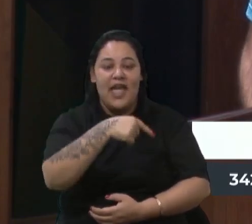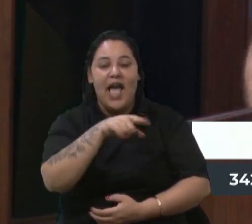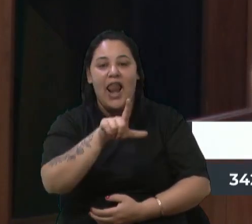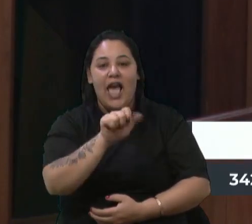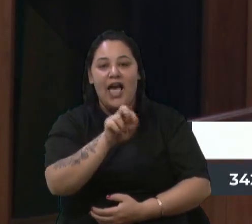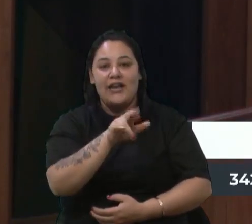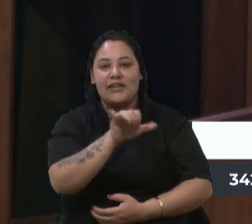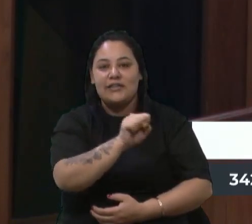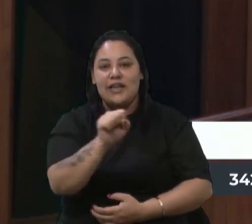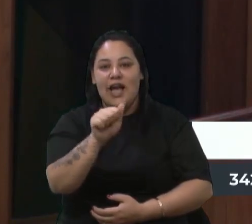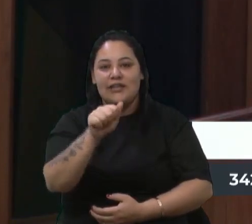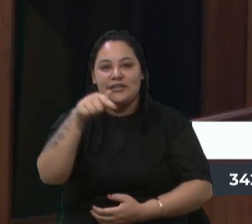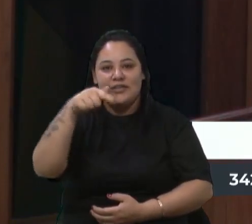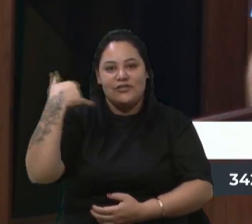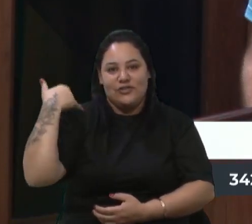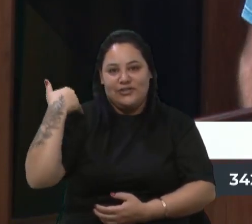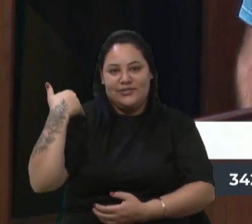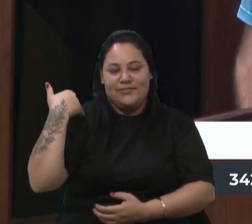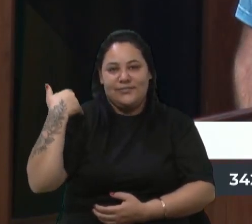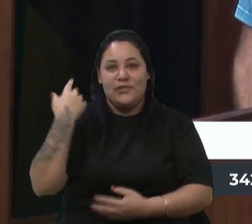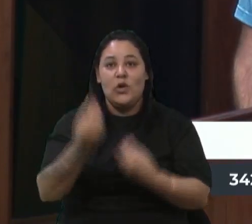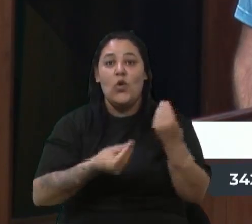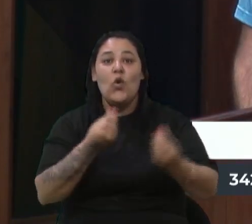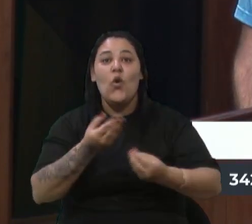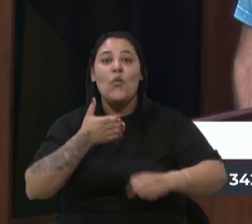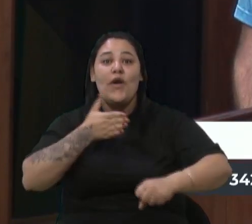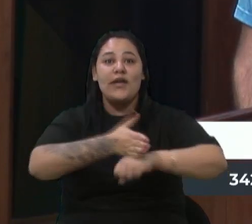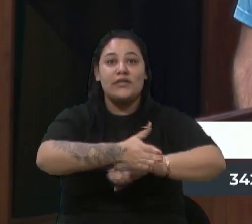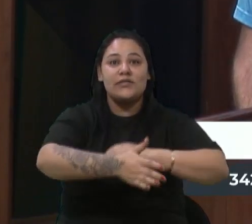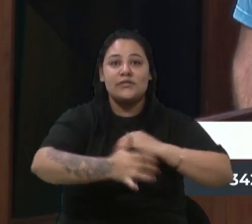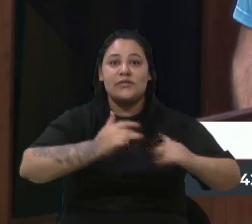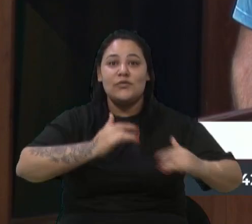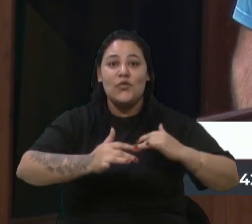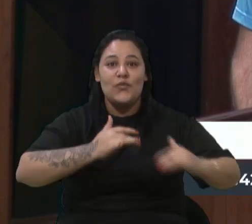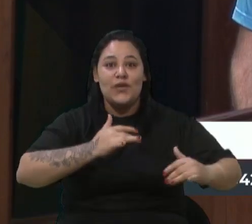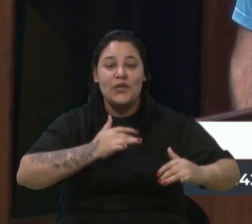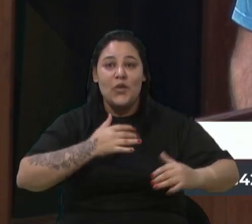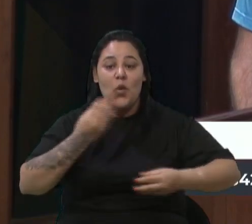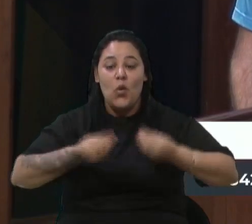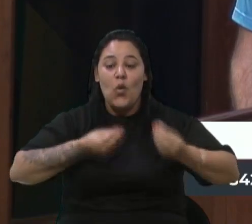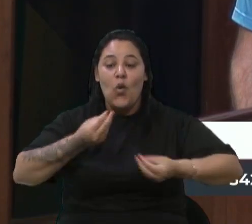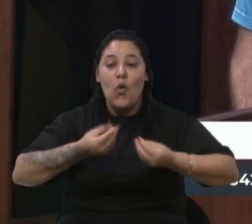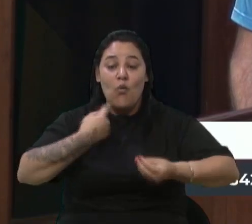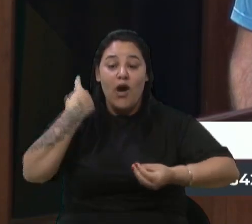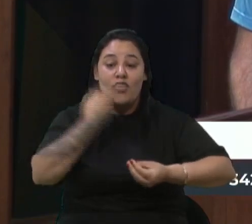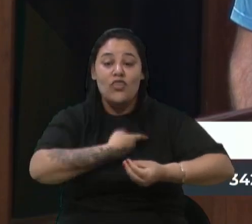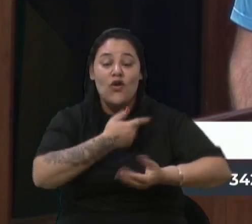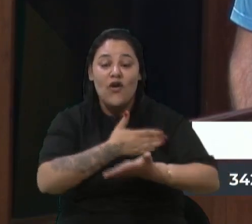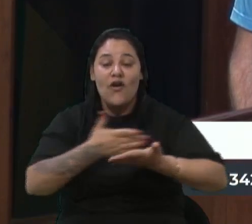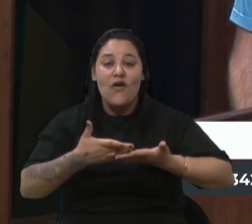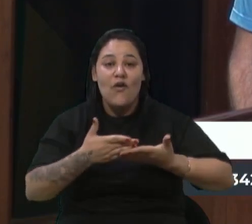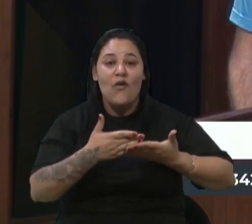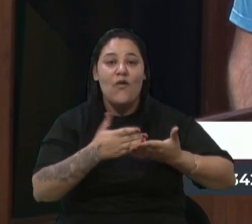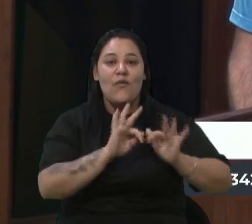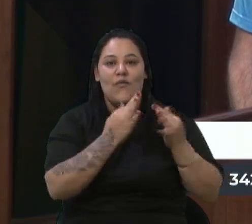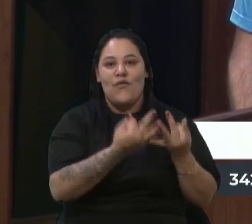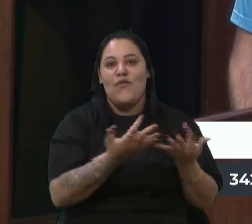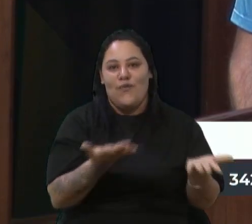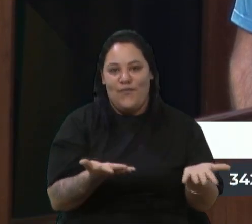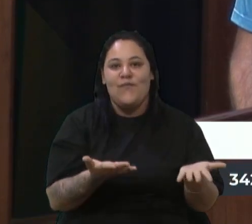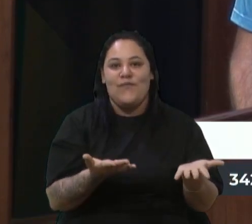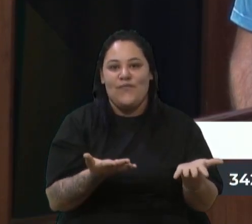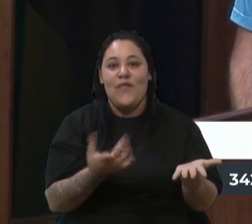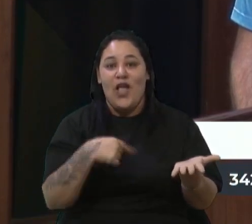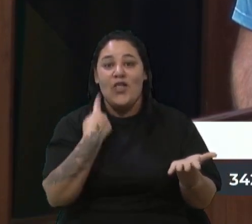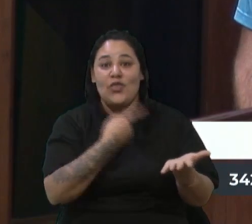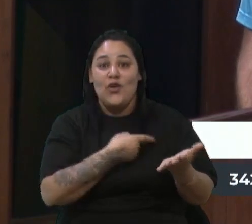anos. Então, como ingressar no movimento? Como nossa família ingressou no movimento? Para ingressar, então,